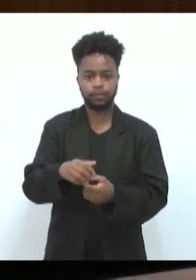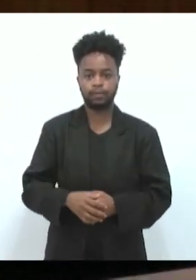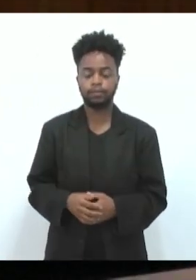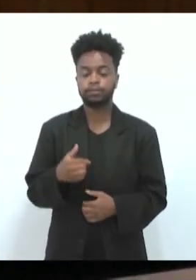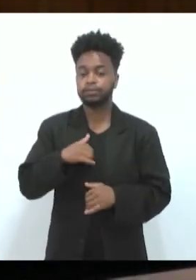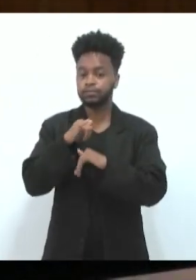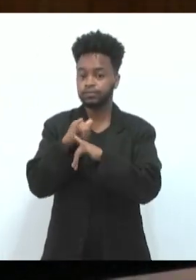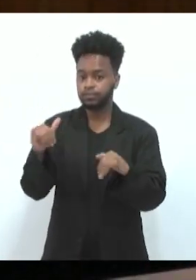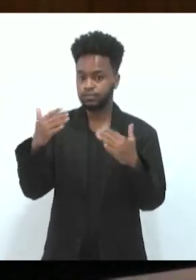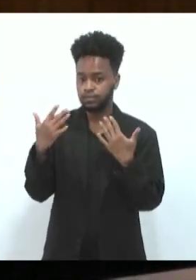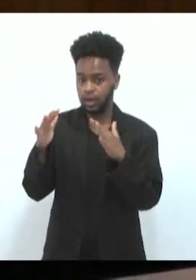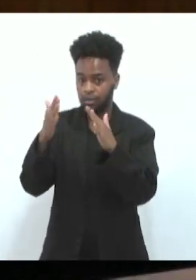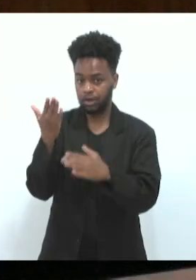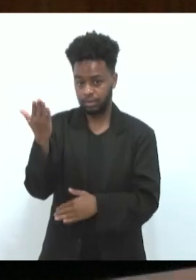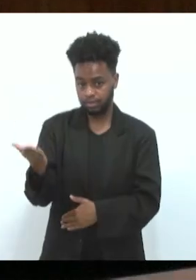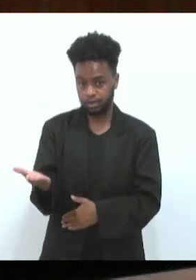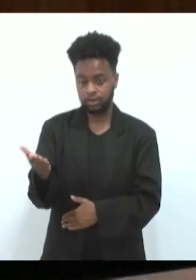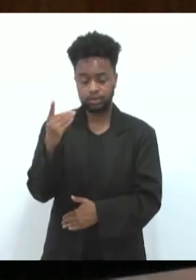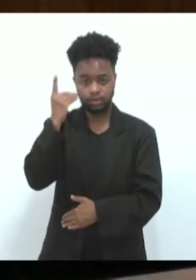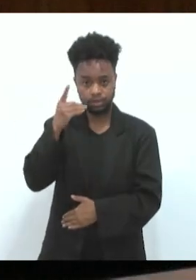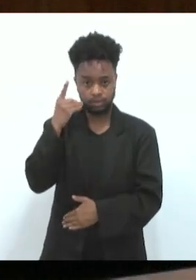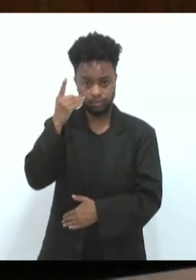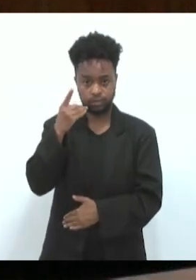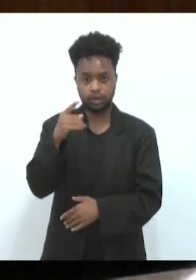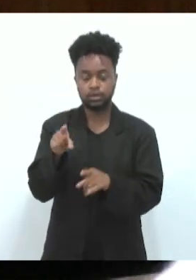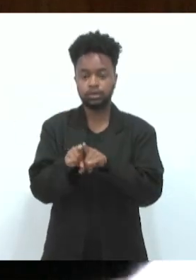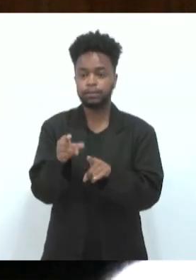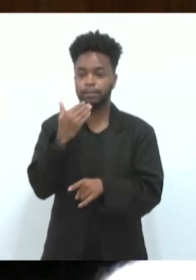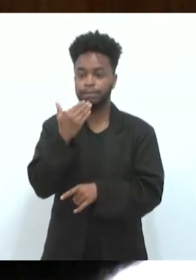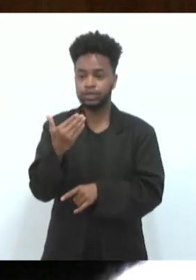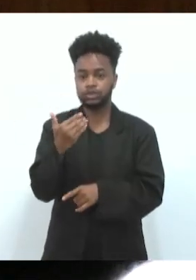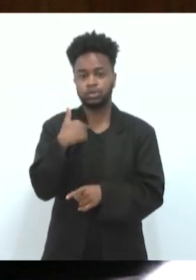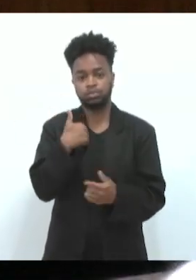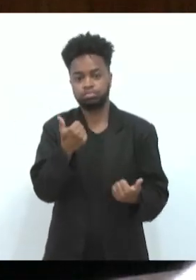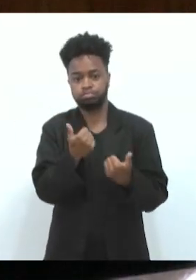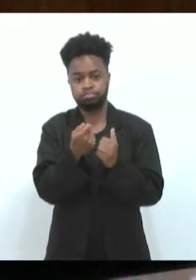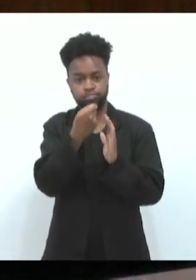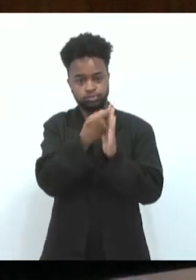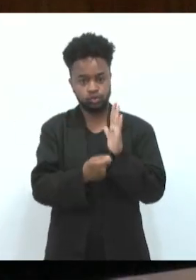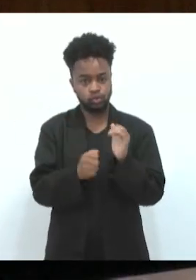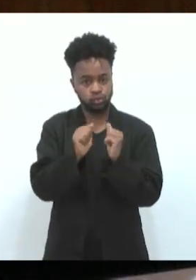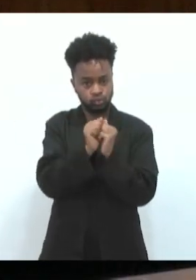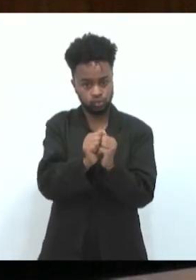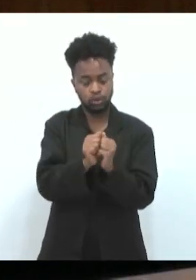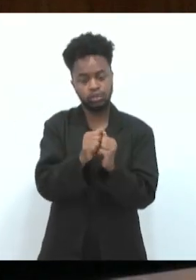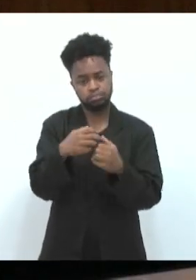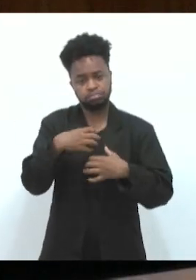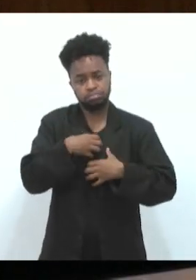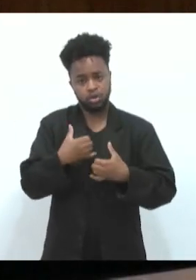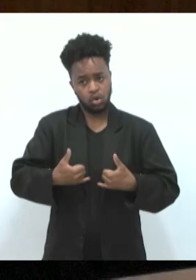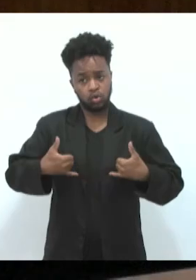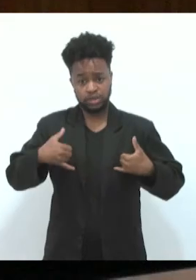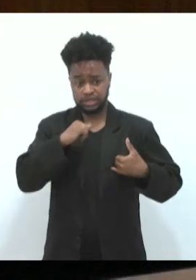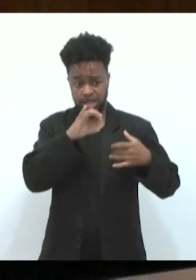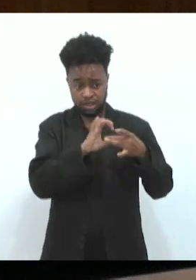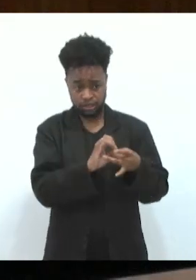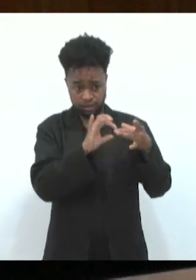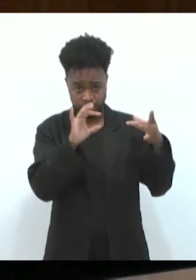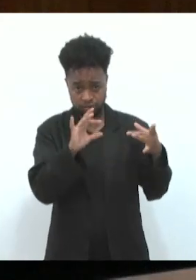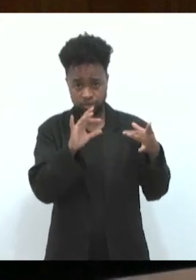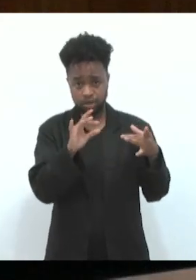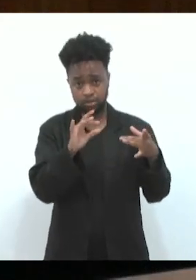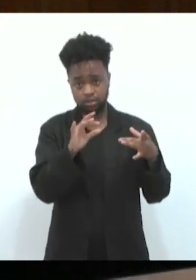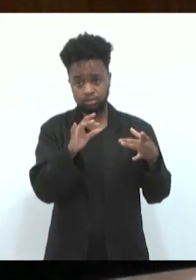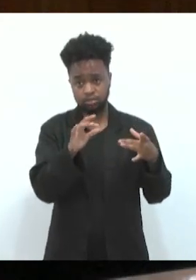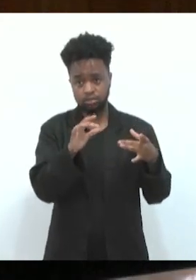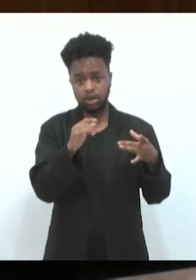parabenizar a iniciativa do deputado, pedir também a coautoria, tenho o maior orgulho de poder, se Vossa Excelência conceder a coautoria,